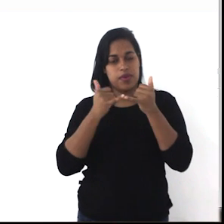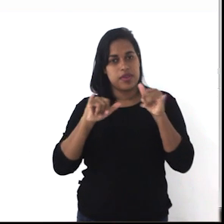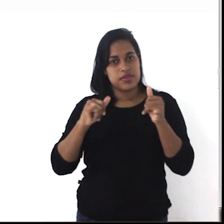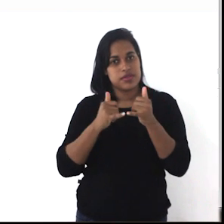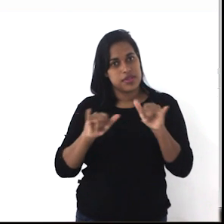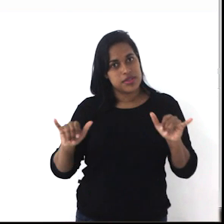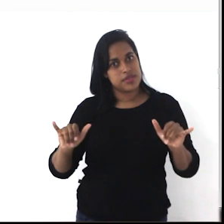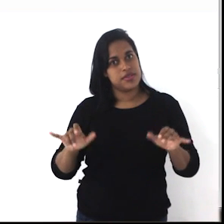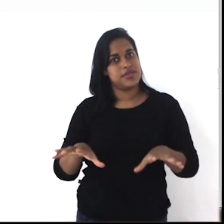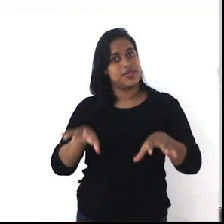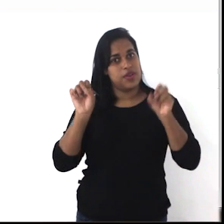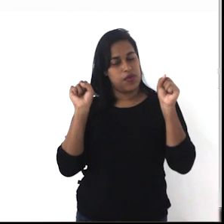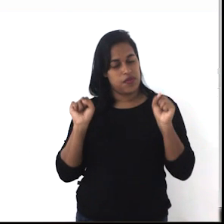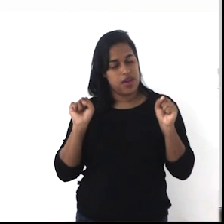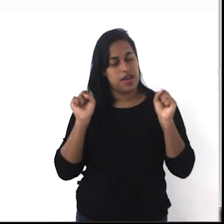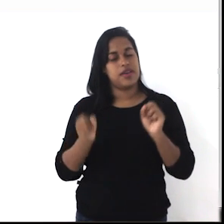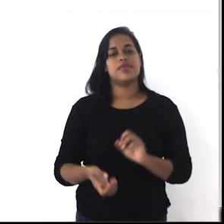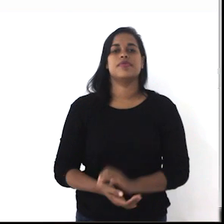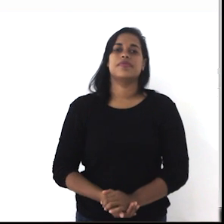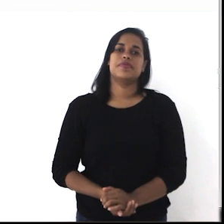salvar.